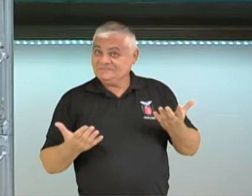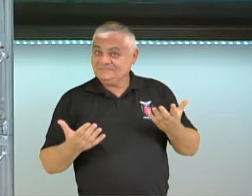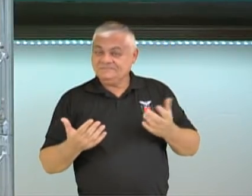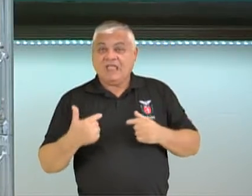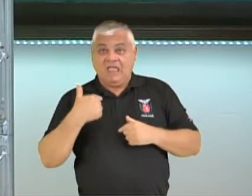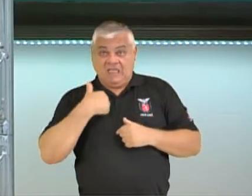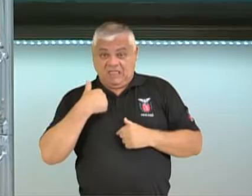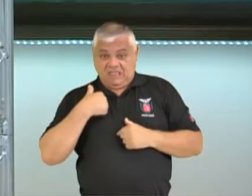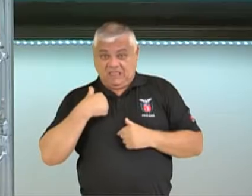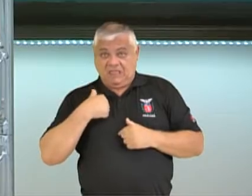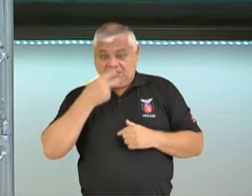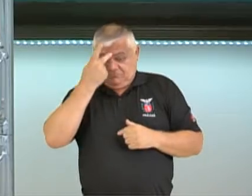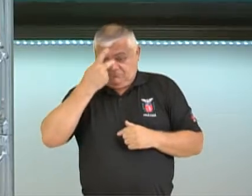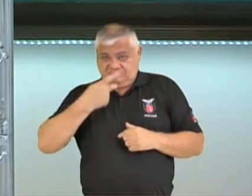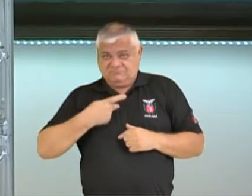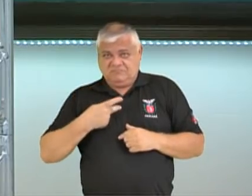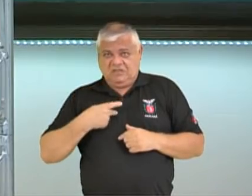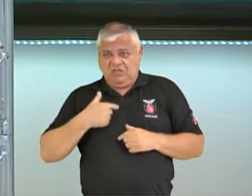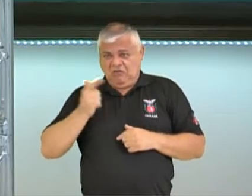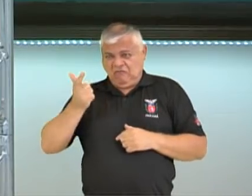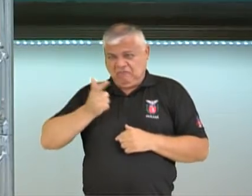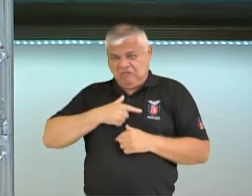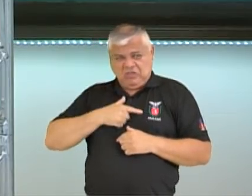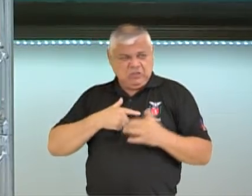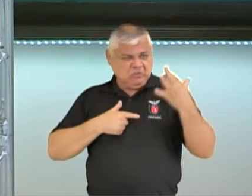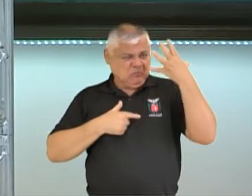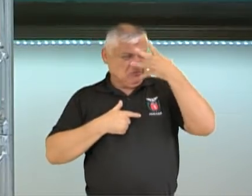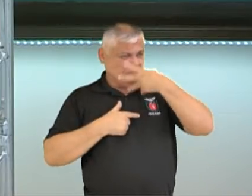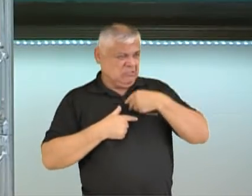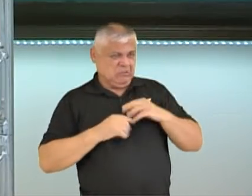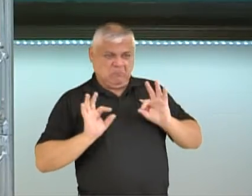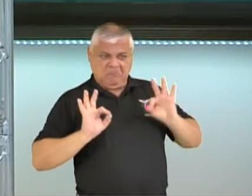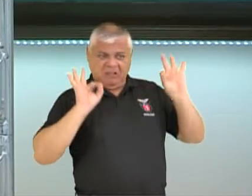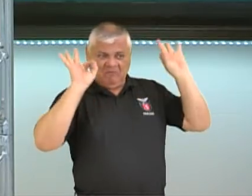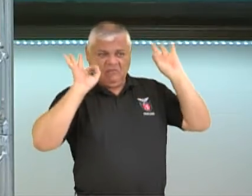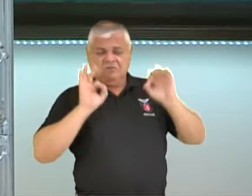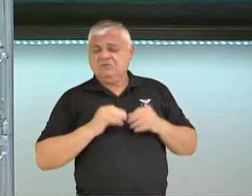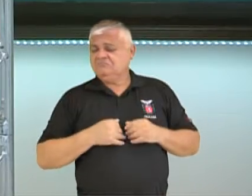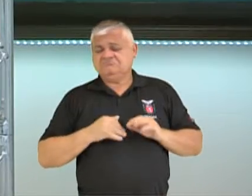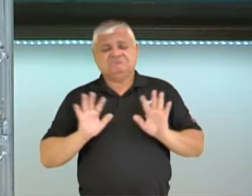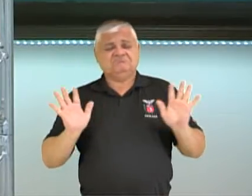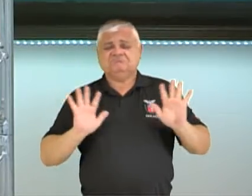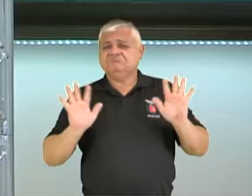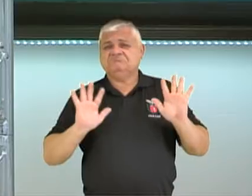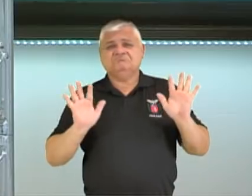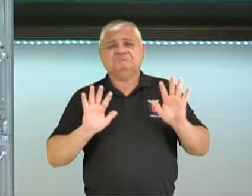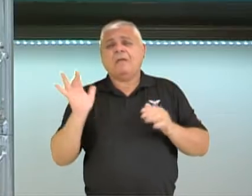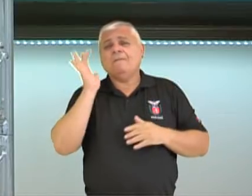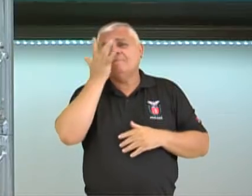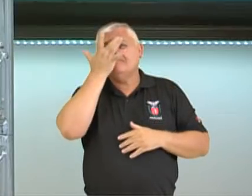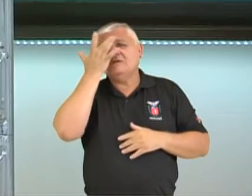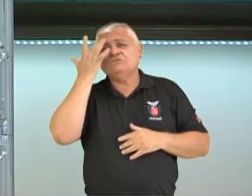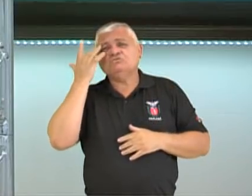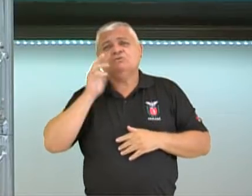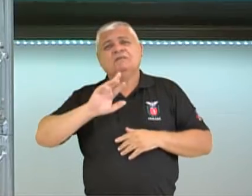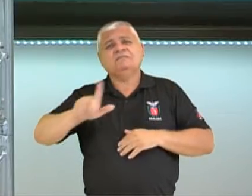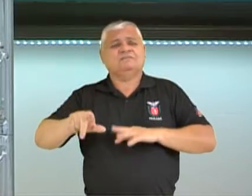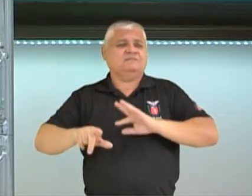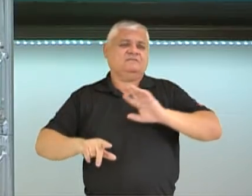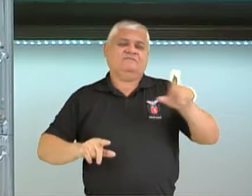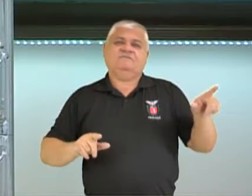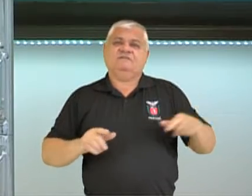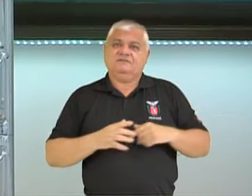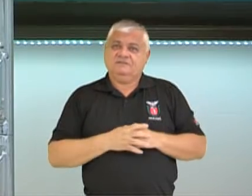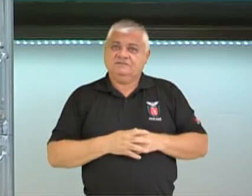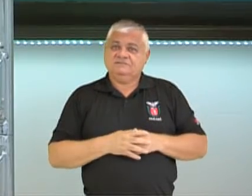Eu, particularmente, não acho ninguém feio e não acho ninguém também extraordinariamente bonito. São pessoas diferentes.